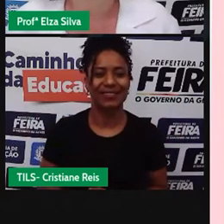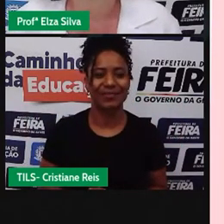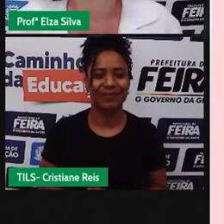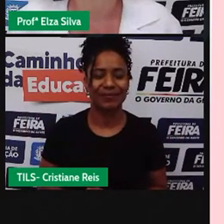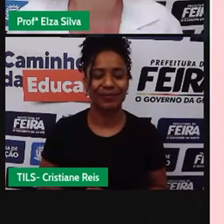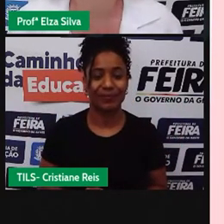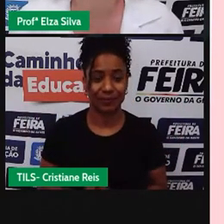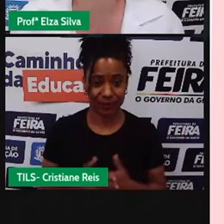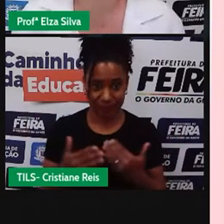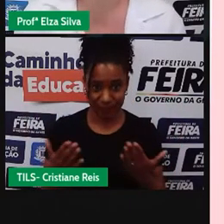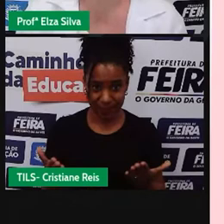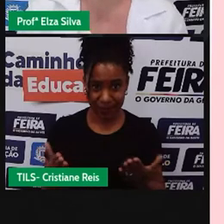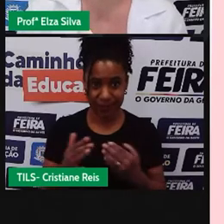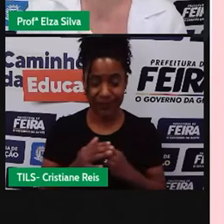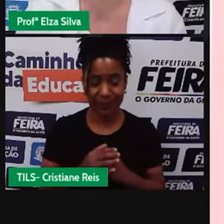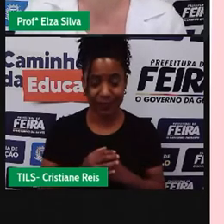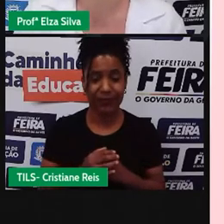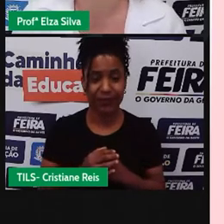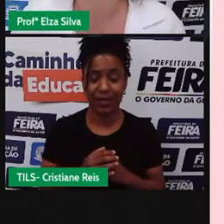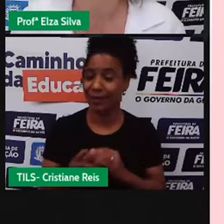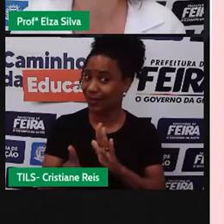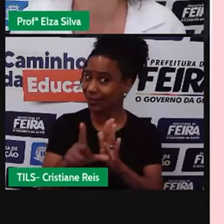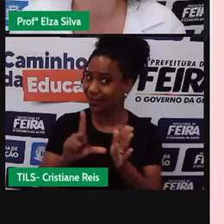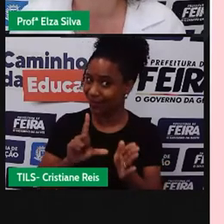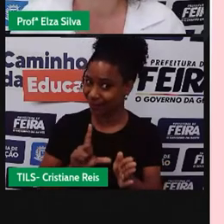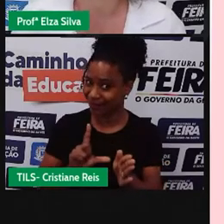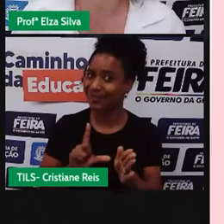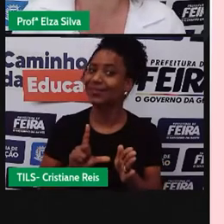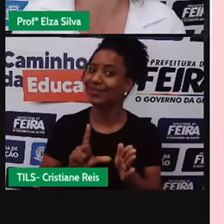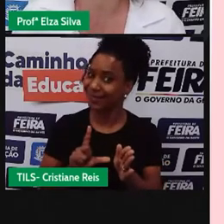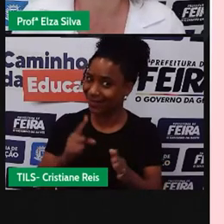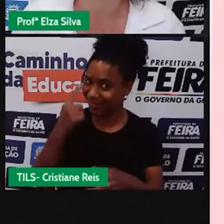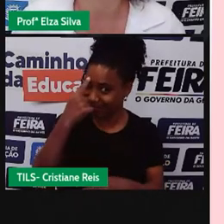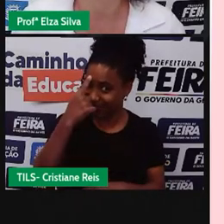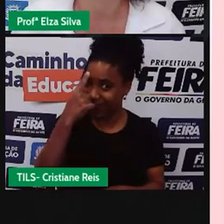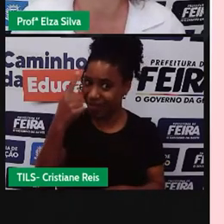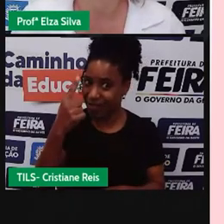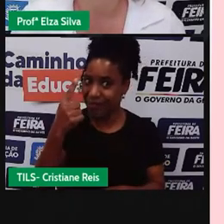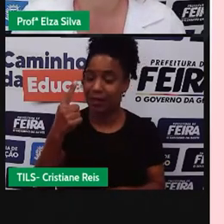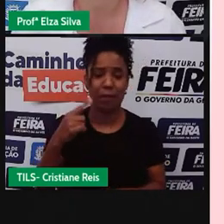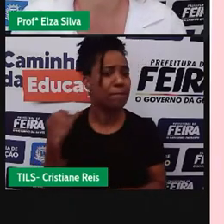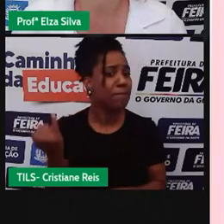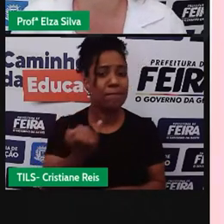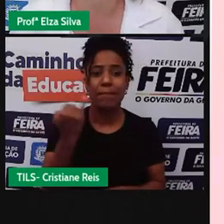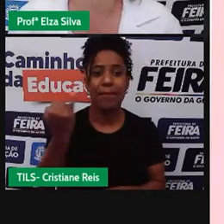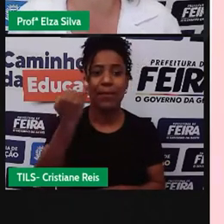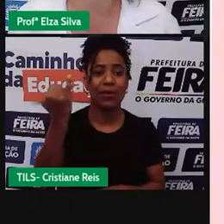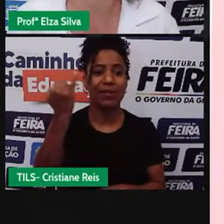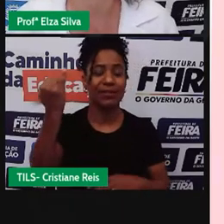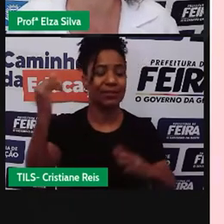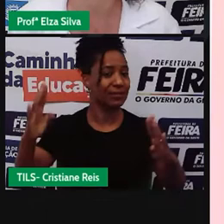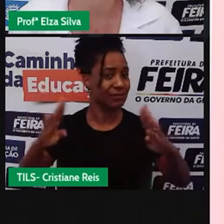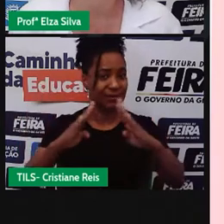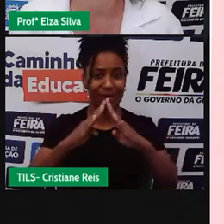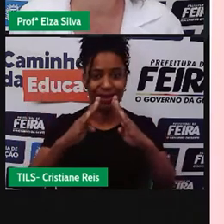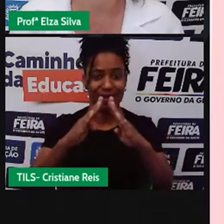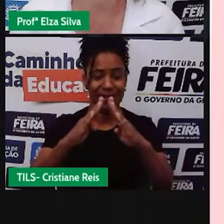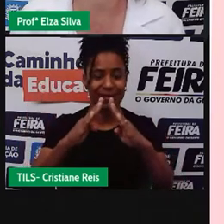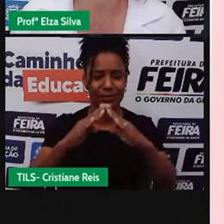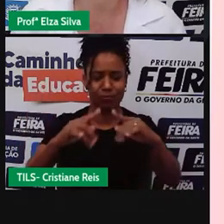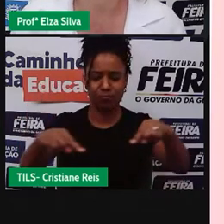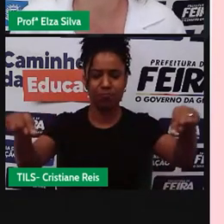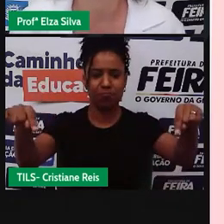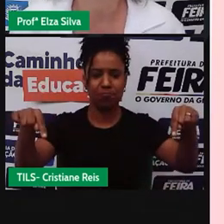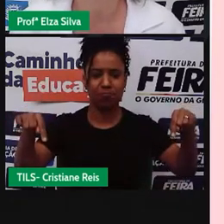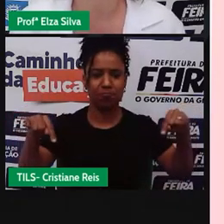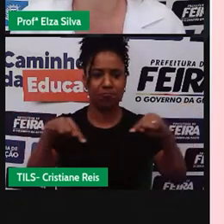É claro que antes de começarmos a nossa aula, é importante que vocês se organizem para